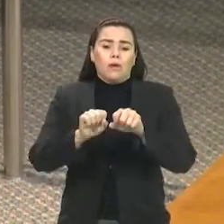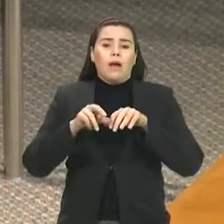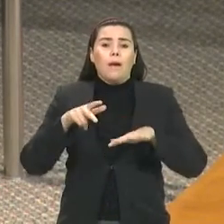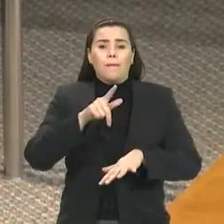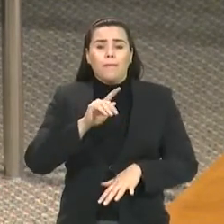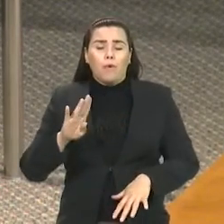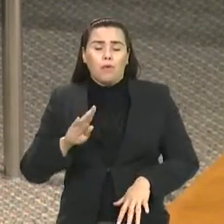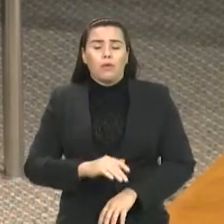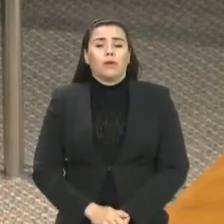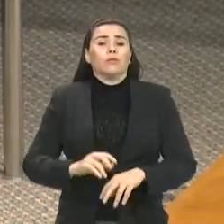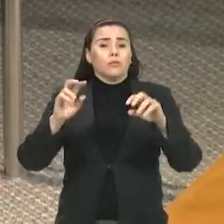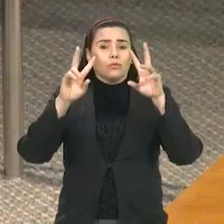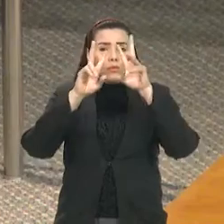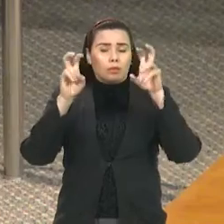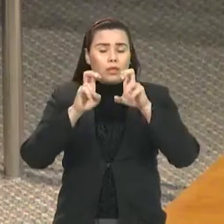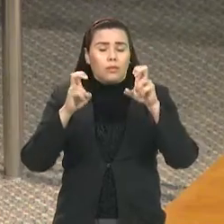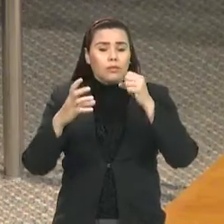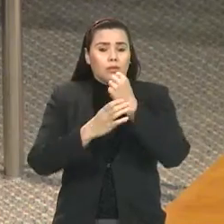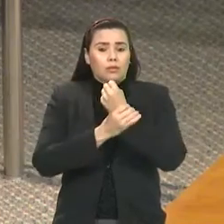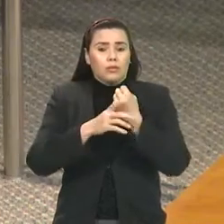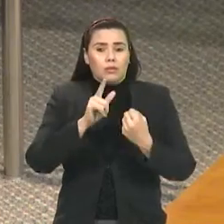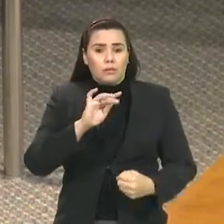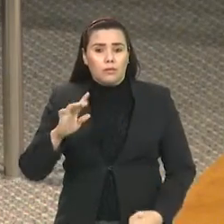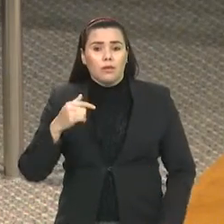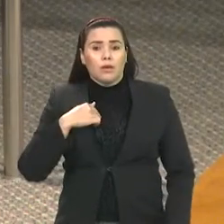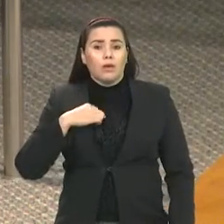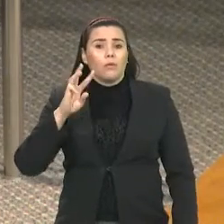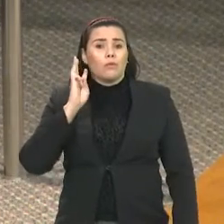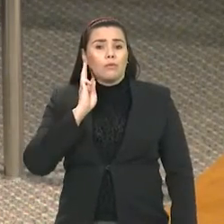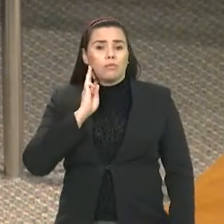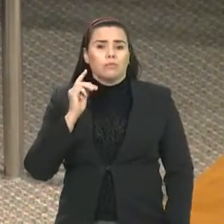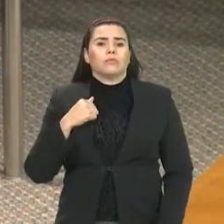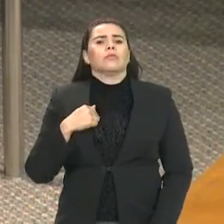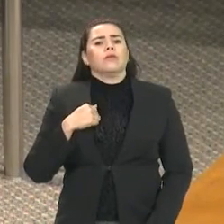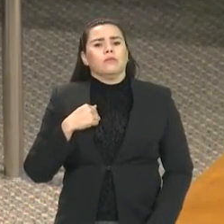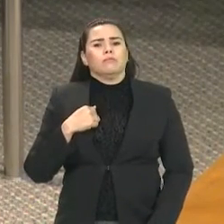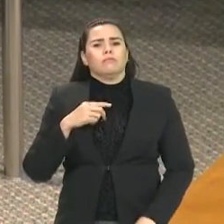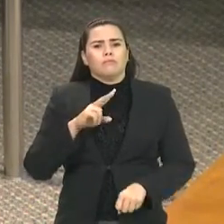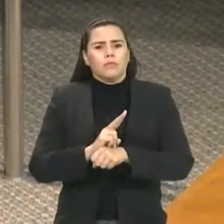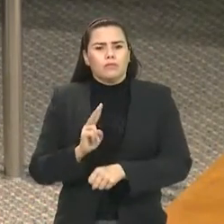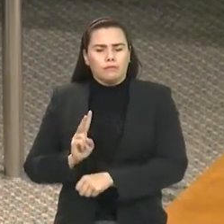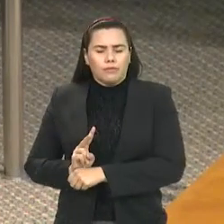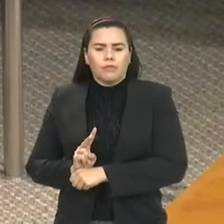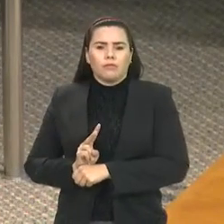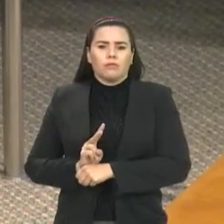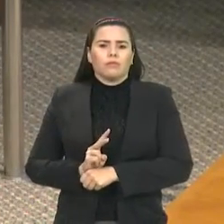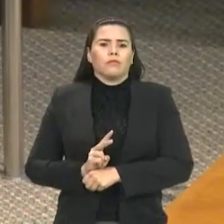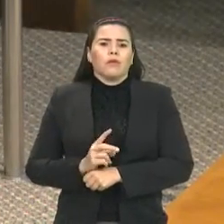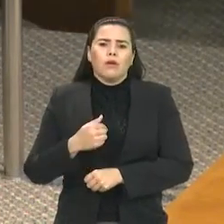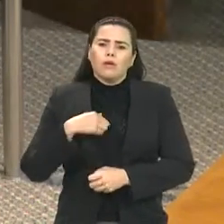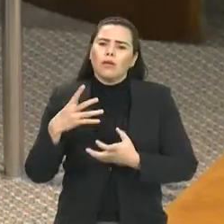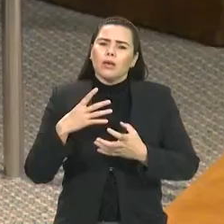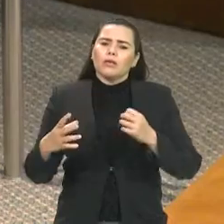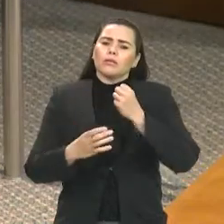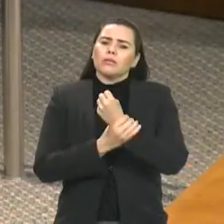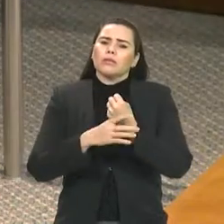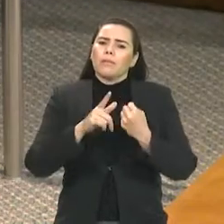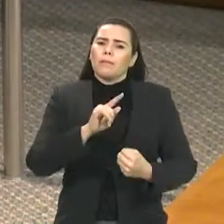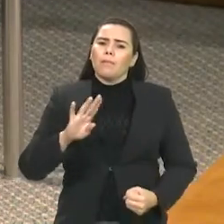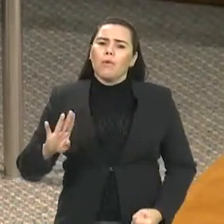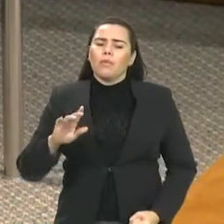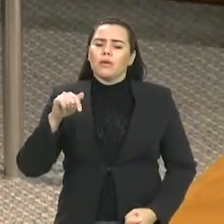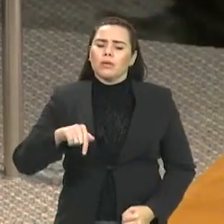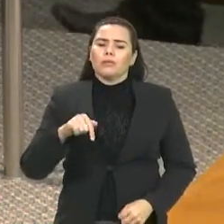do Curso, na luta em defesa da segurança pública do Estado do Maranhão, segurança